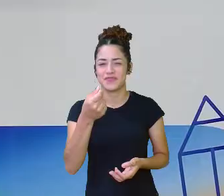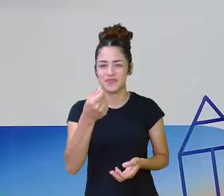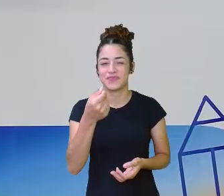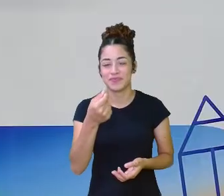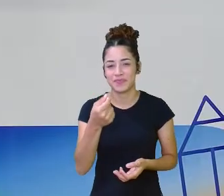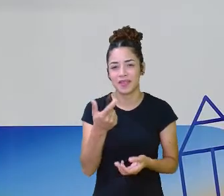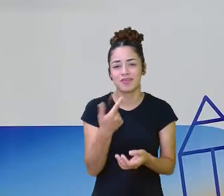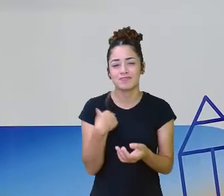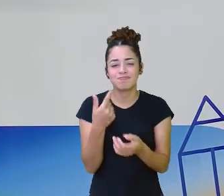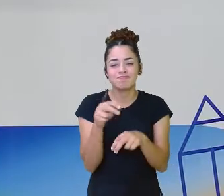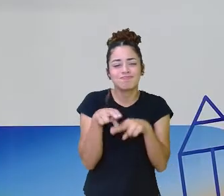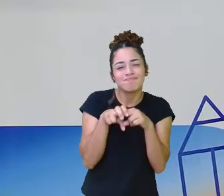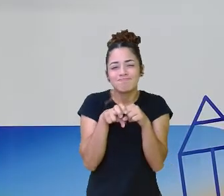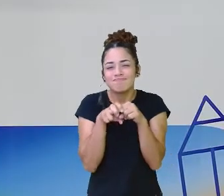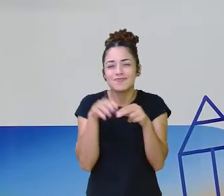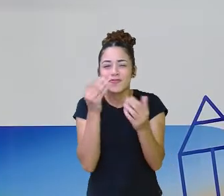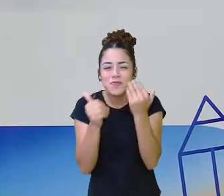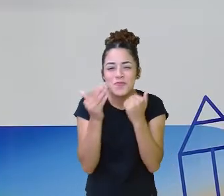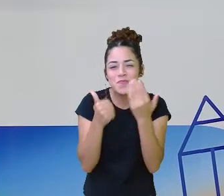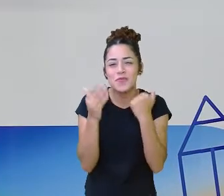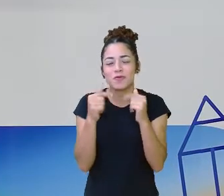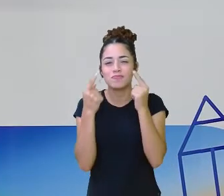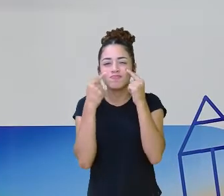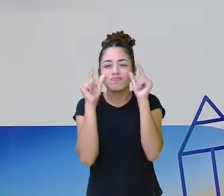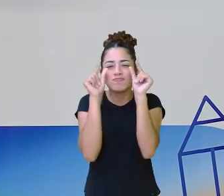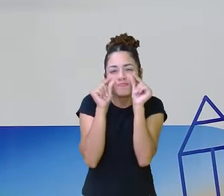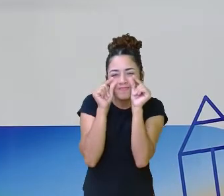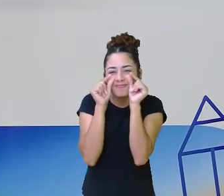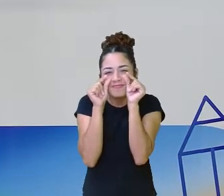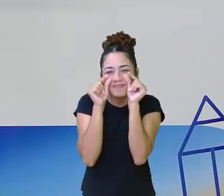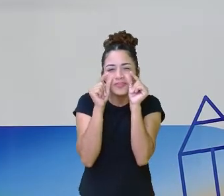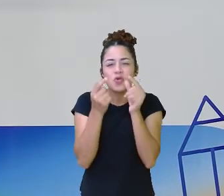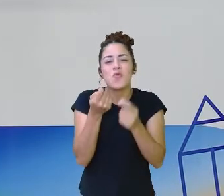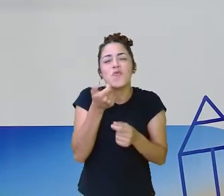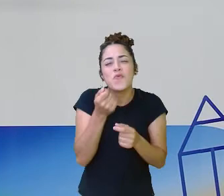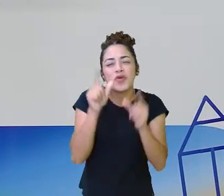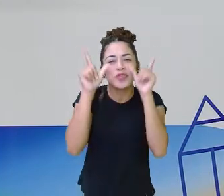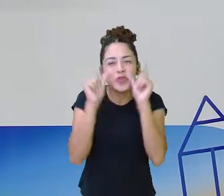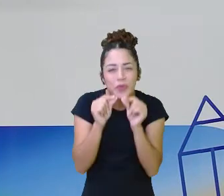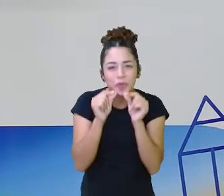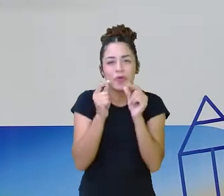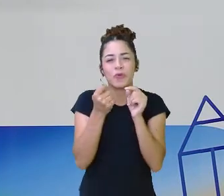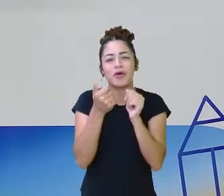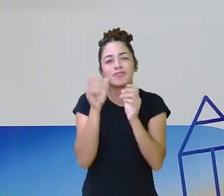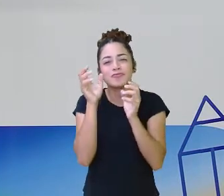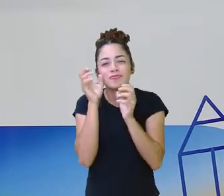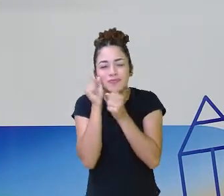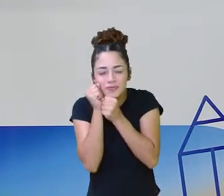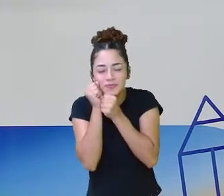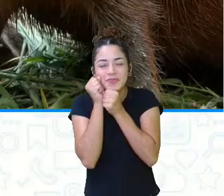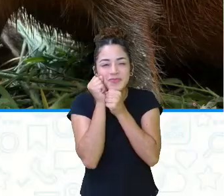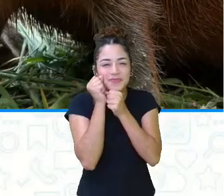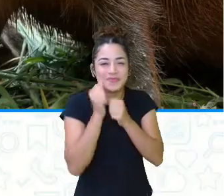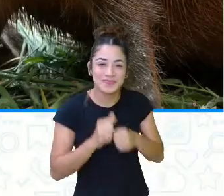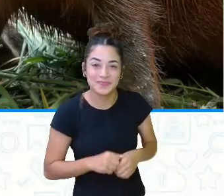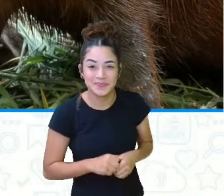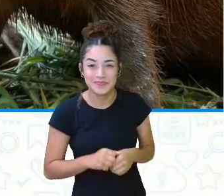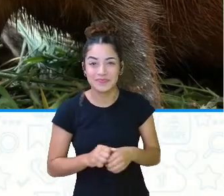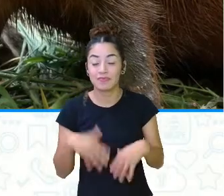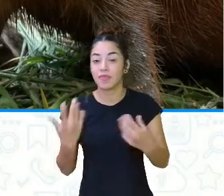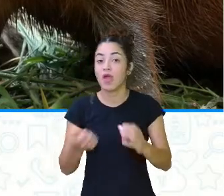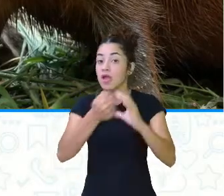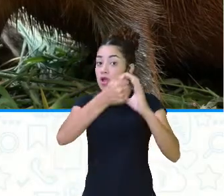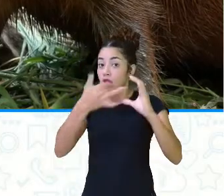comendo, bonitinha. Chega a estar com os olhos assim, ó, semicerrados, está quase dormindo, quase cochilando. E uma característica